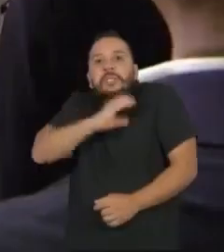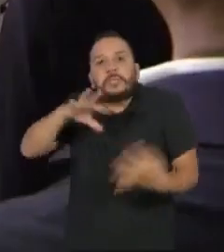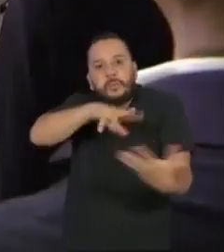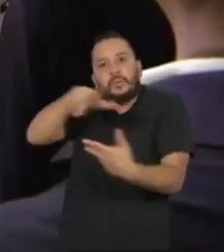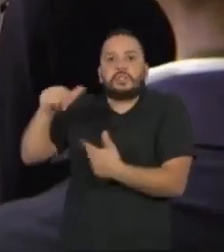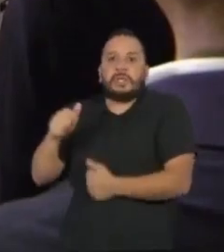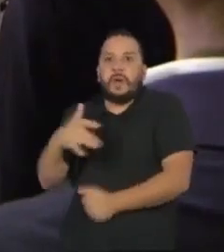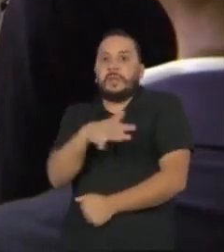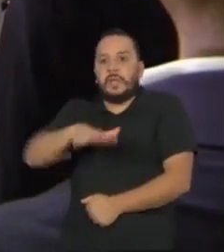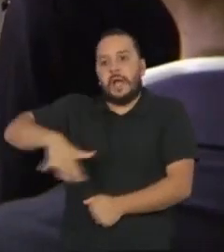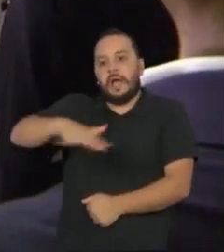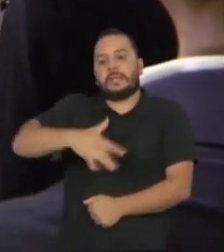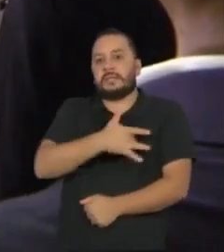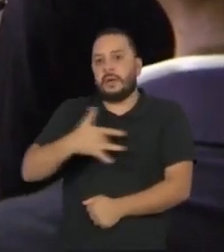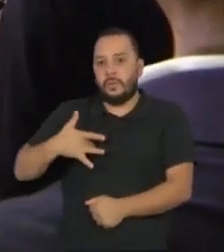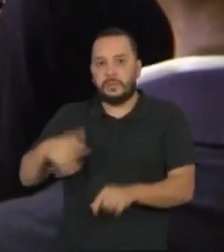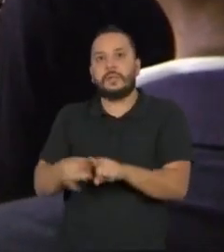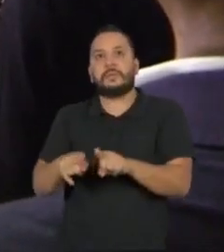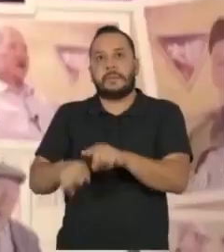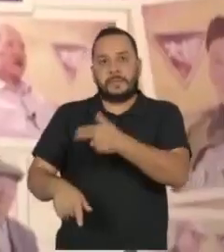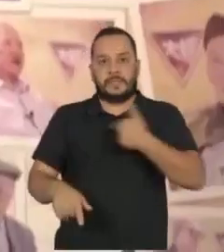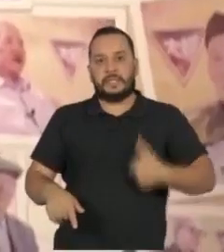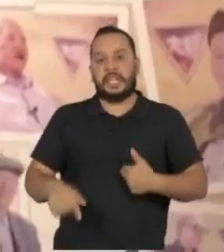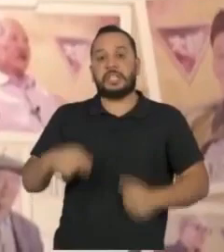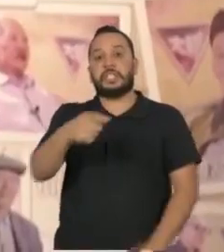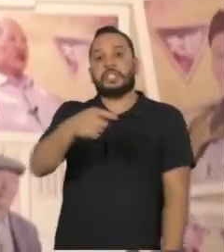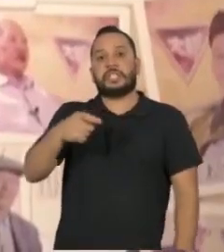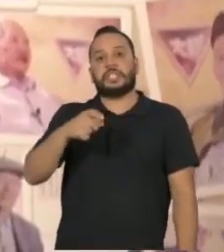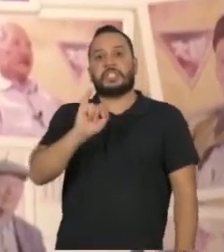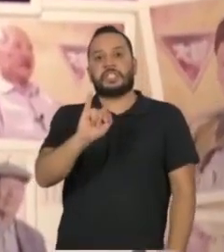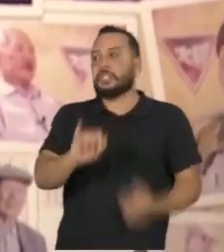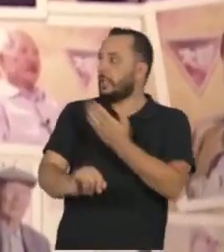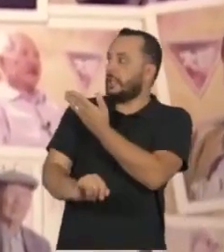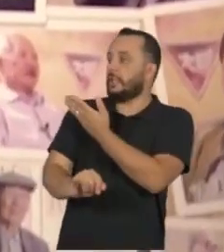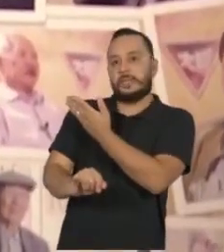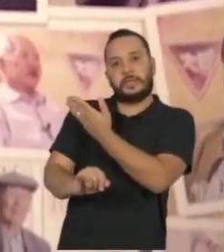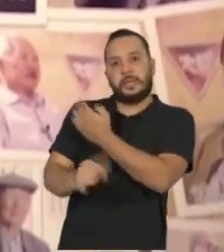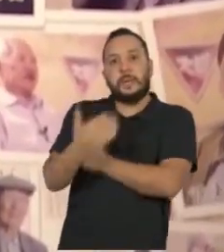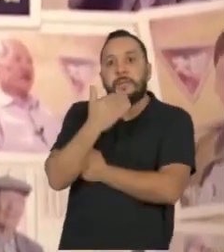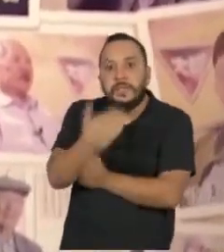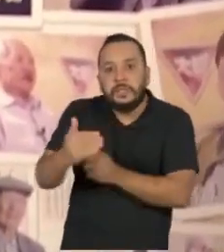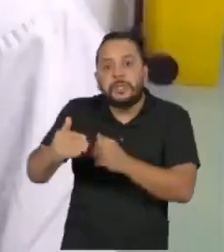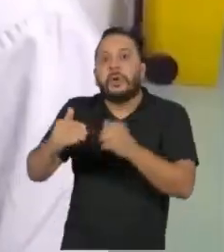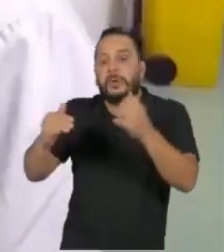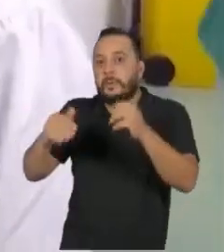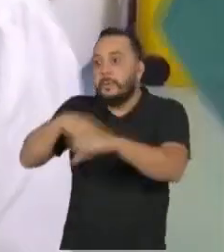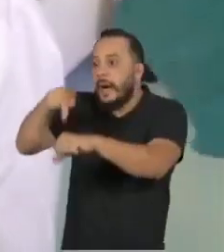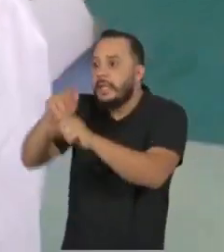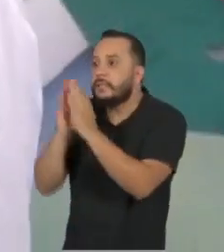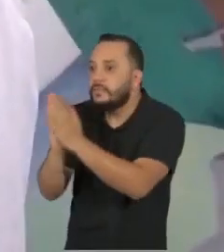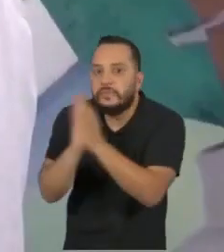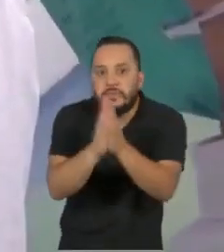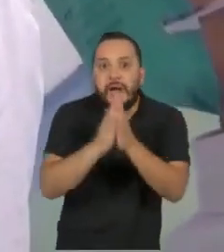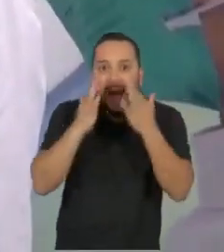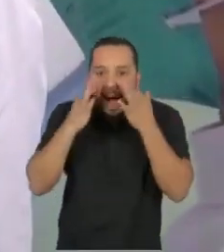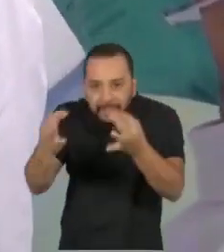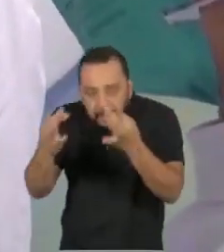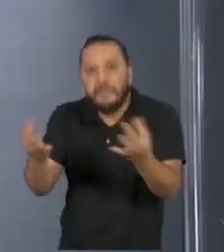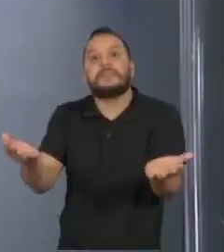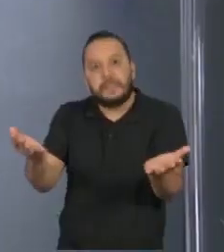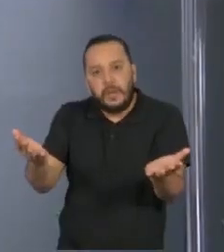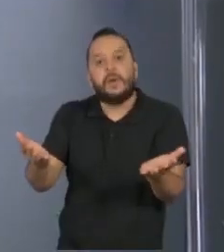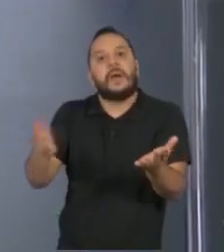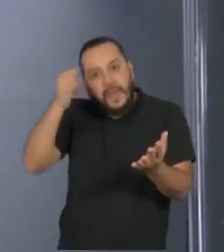saúde. Até o presidente chinês Xi Jinping já pediu uma mobilização no país para conter a propagação do vírus.